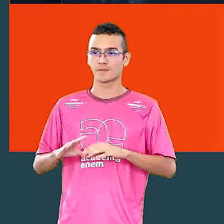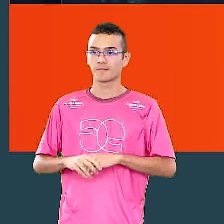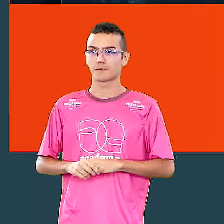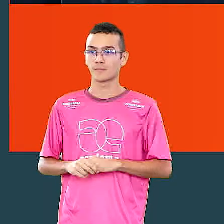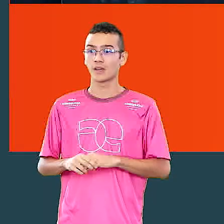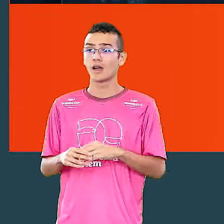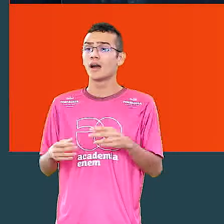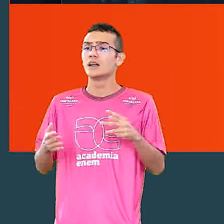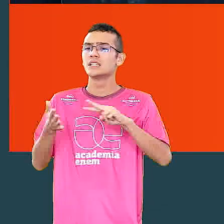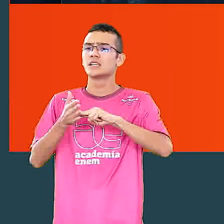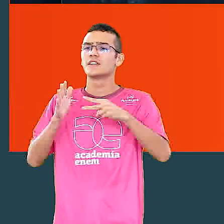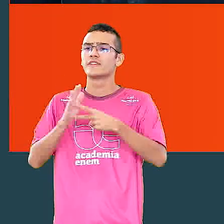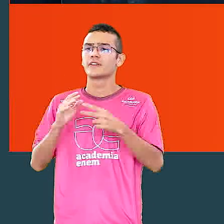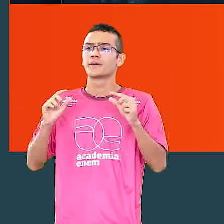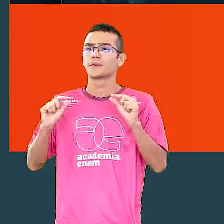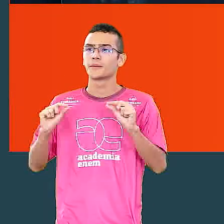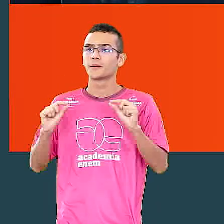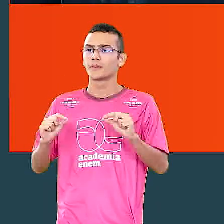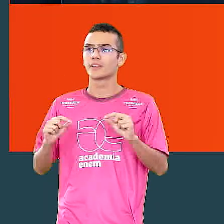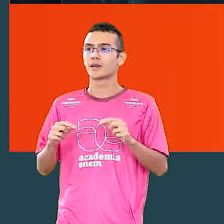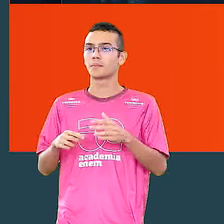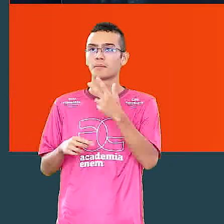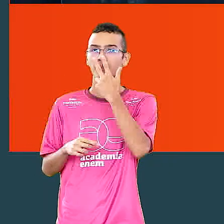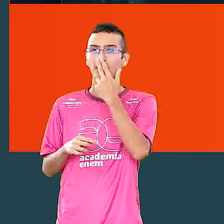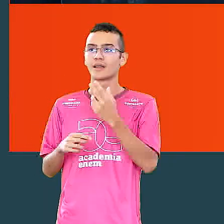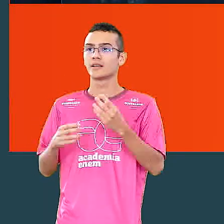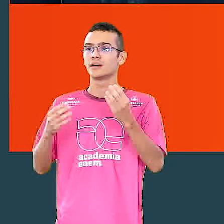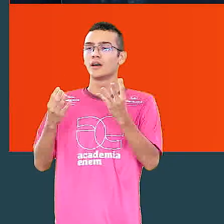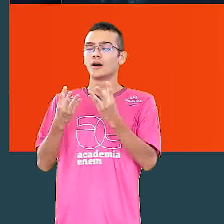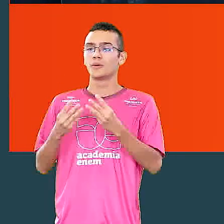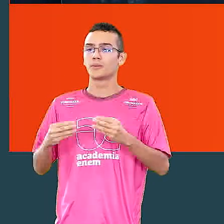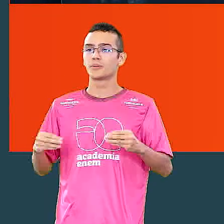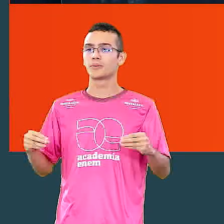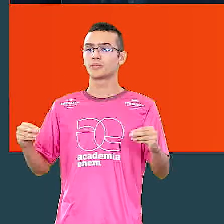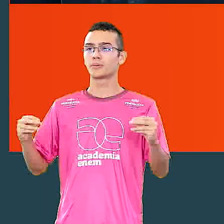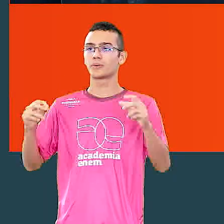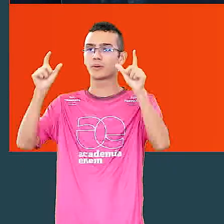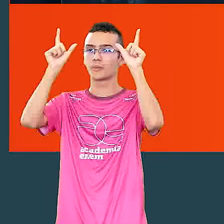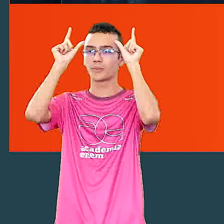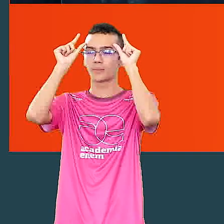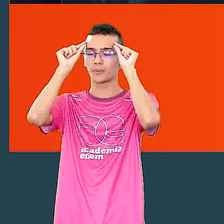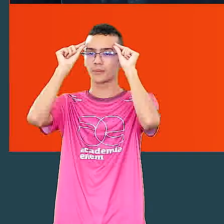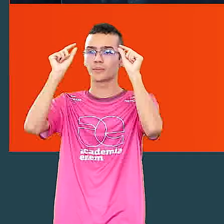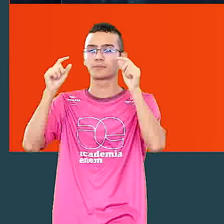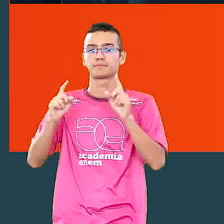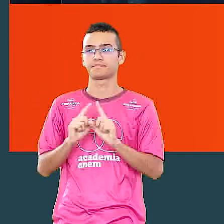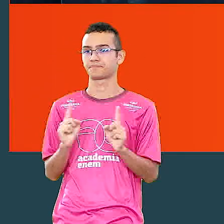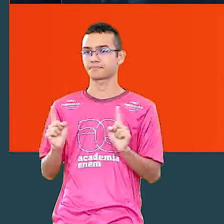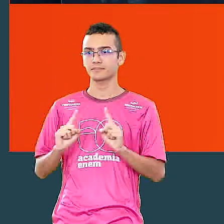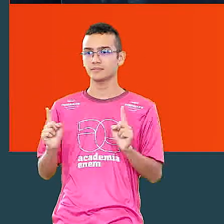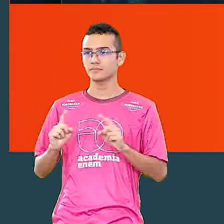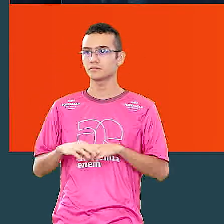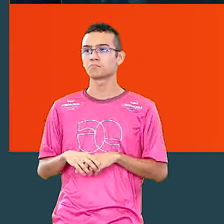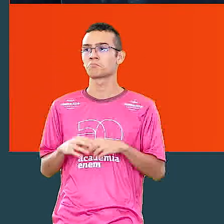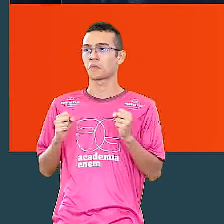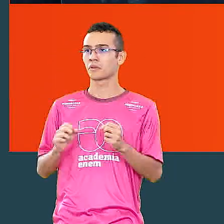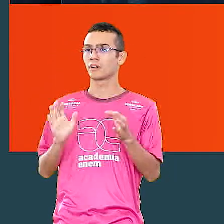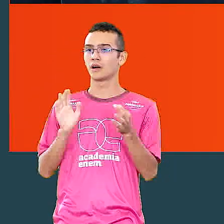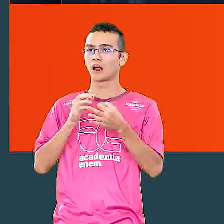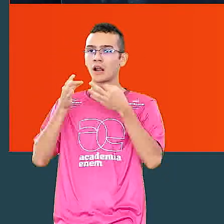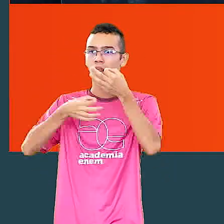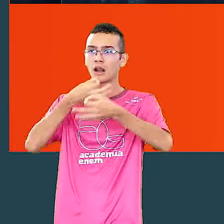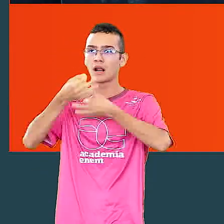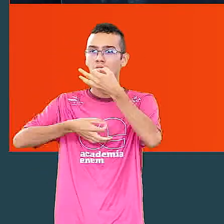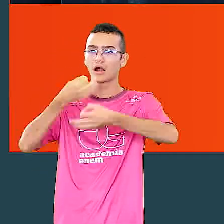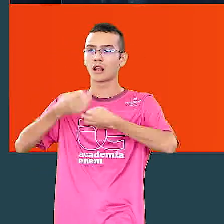diminuir a tensão. Não, eu não estou diminuindo a tensão. Eu estou ampliando a tensão. Quem agora criticar o governo vai ficar preso até quando eu quiser. Beleza?